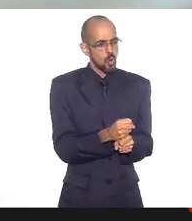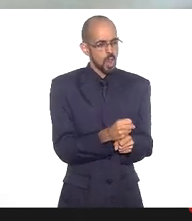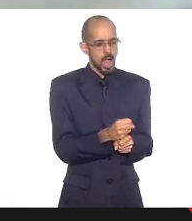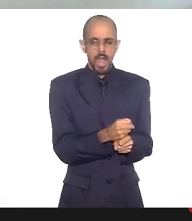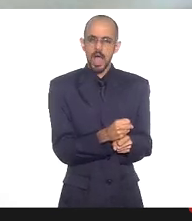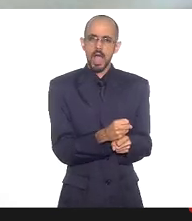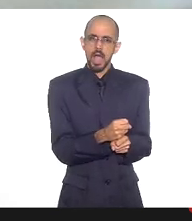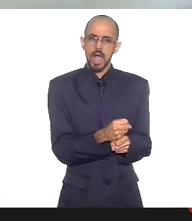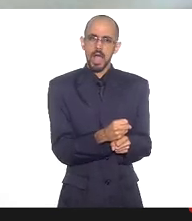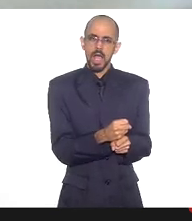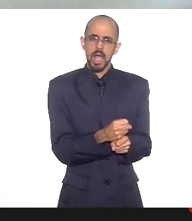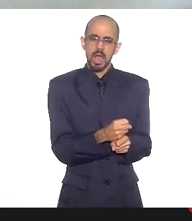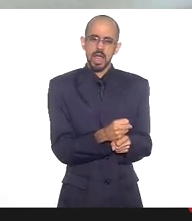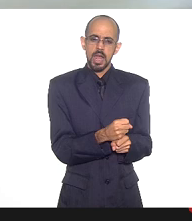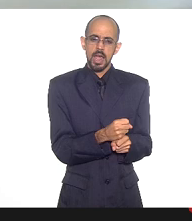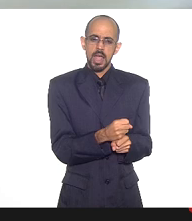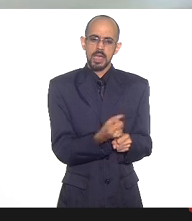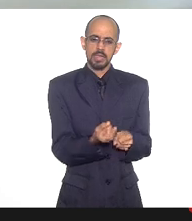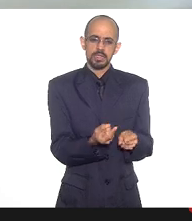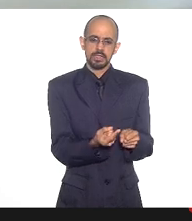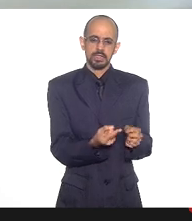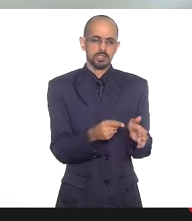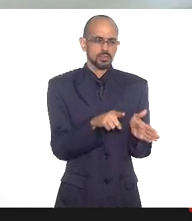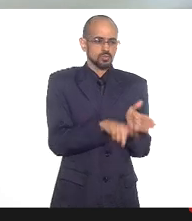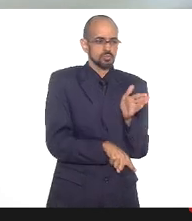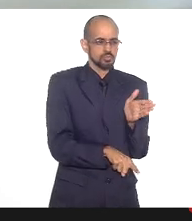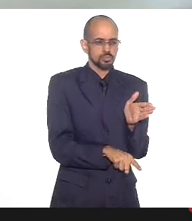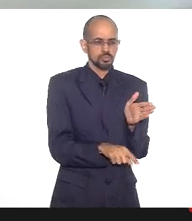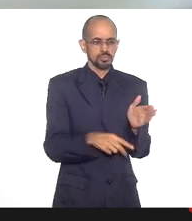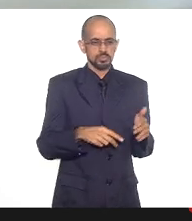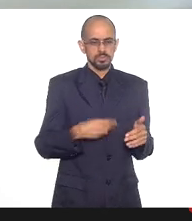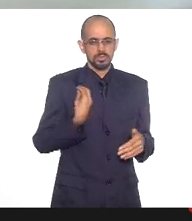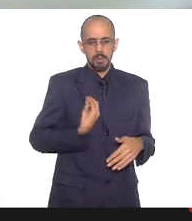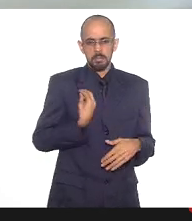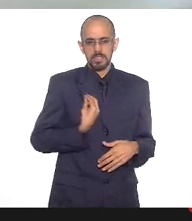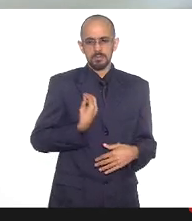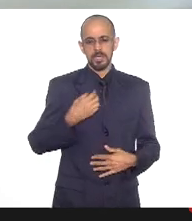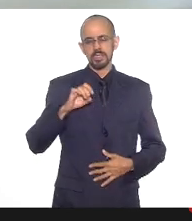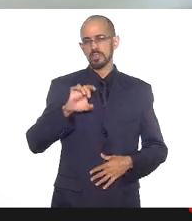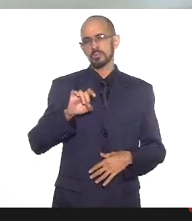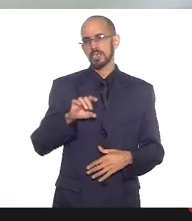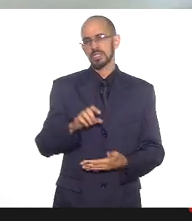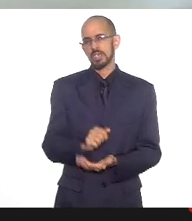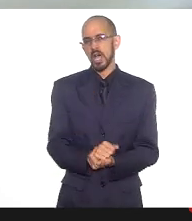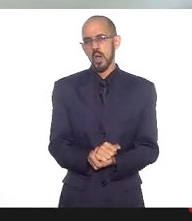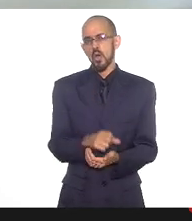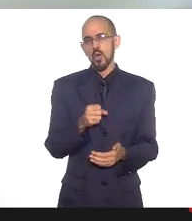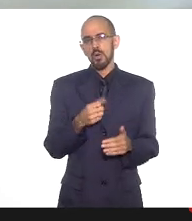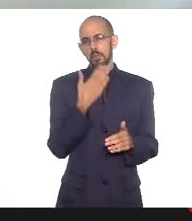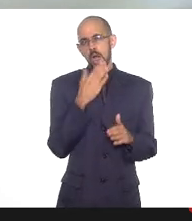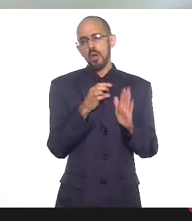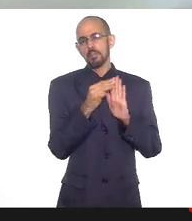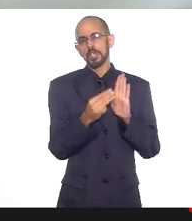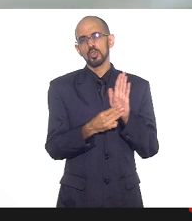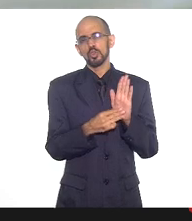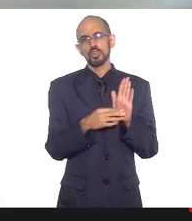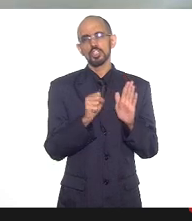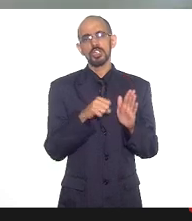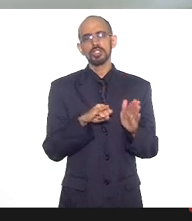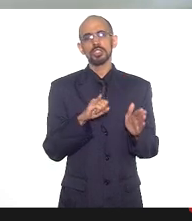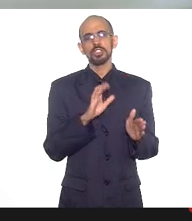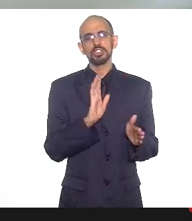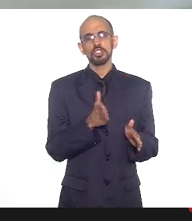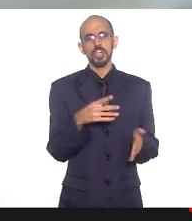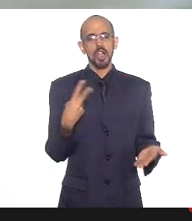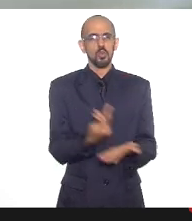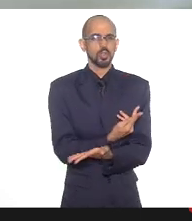ressarcimento dessas PEs abatidas? Que metodologia será utilizada e se isso já ocorreu?